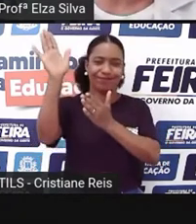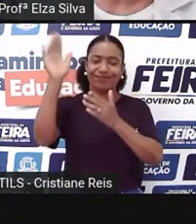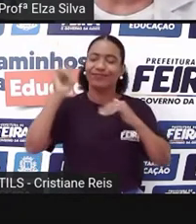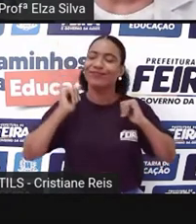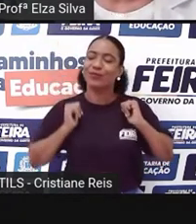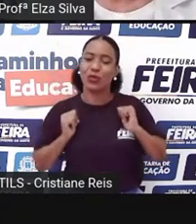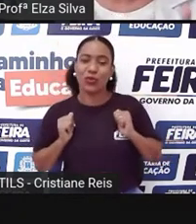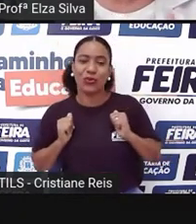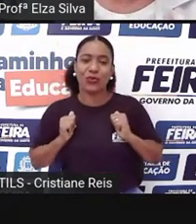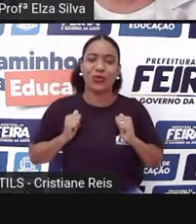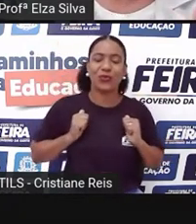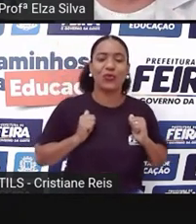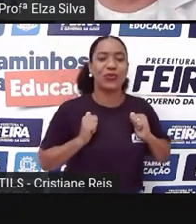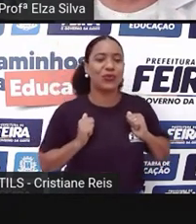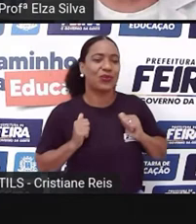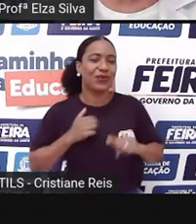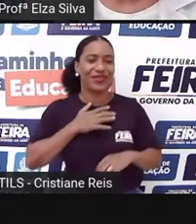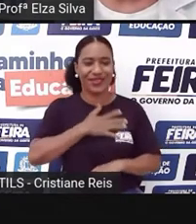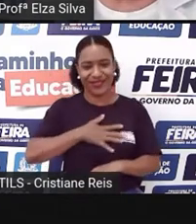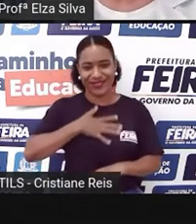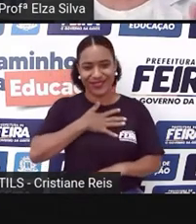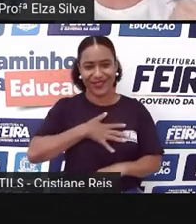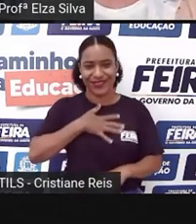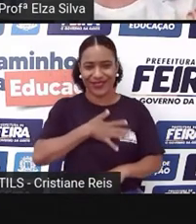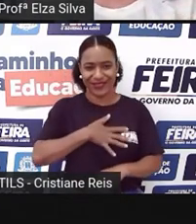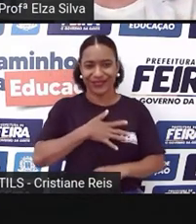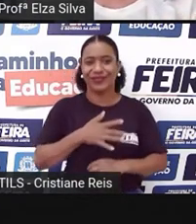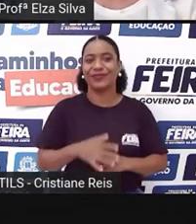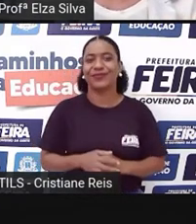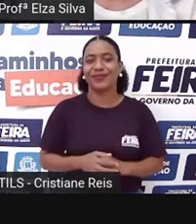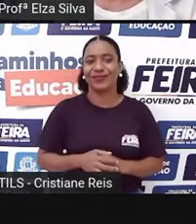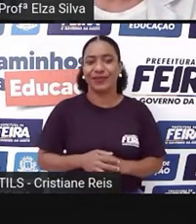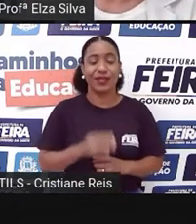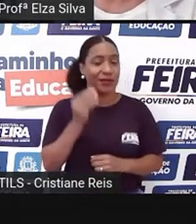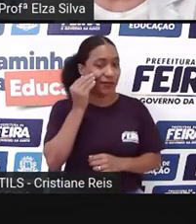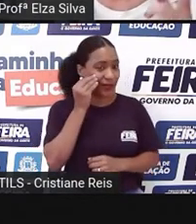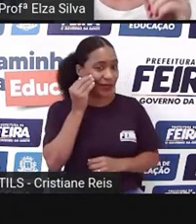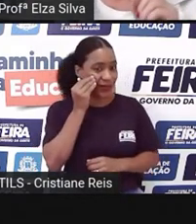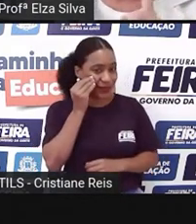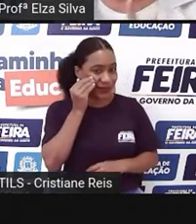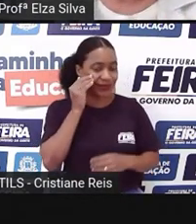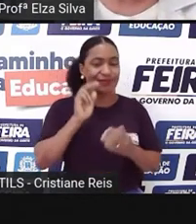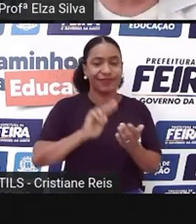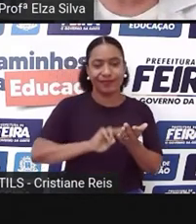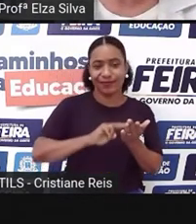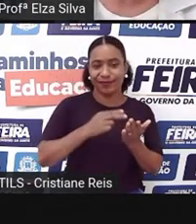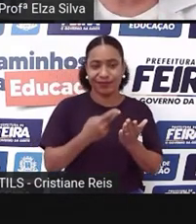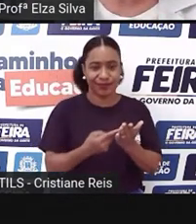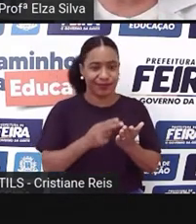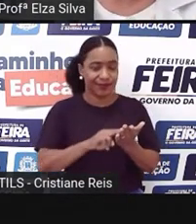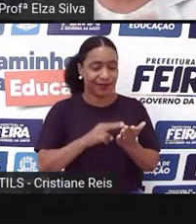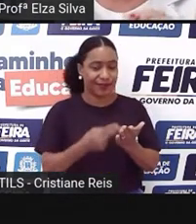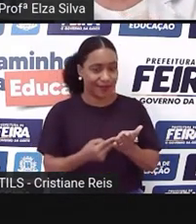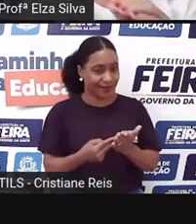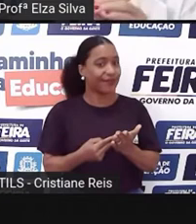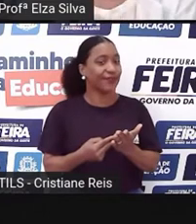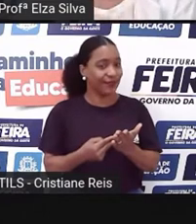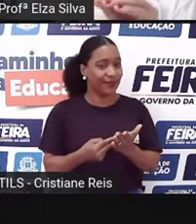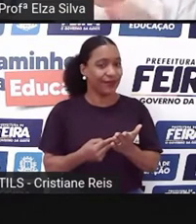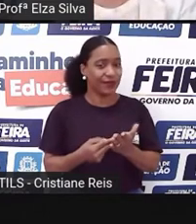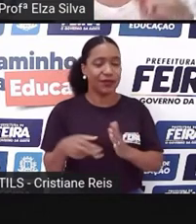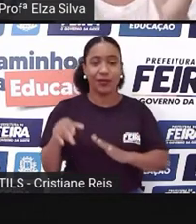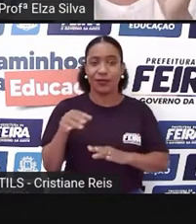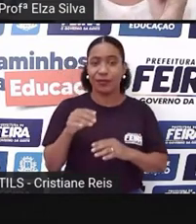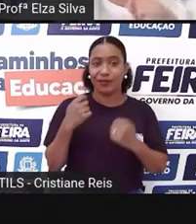livre. Então, mais um exemplo de uma tradução ao pé da letra que, chamando a atenção de vocês, nós